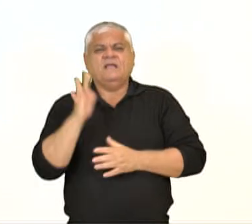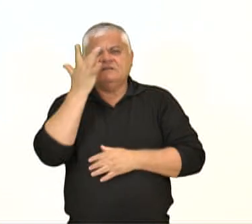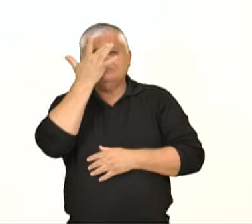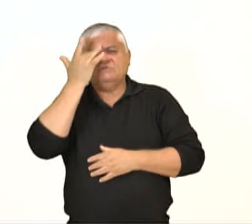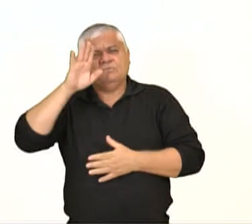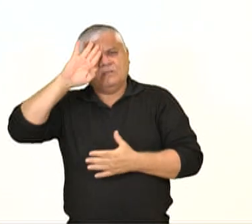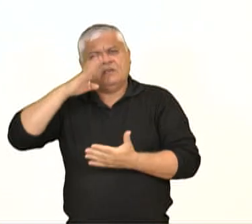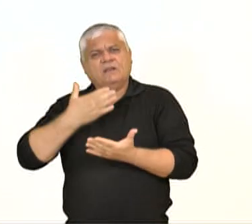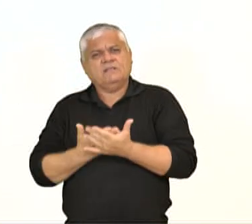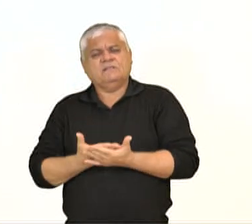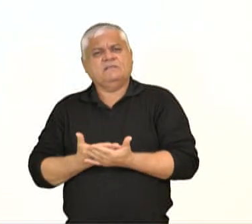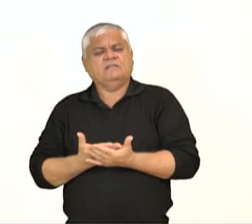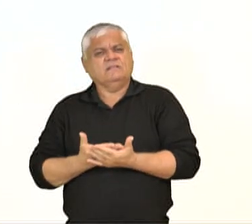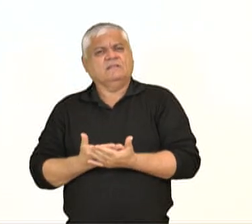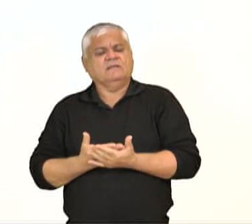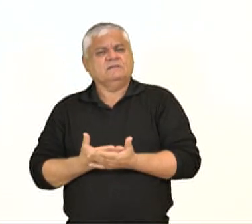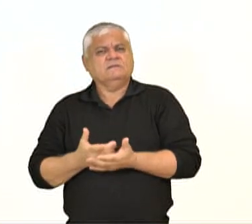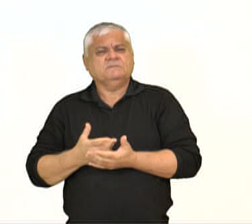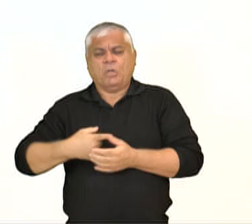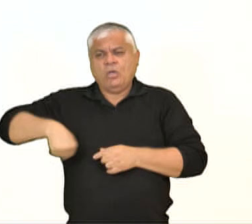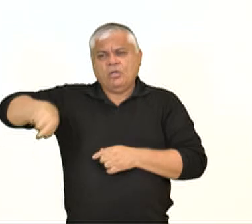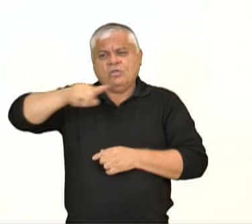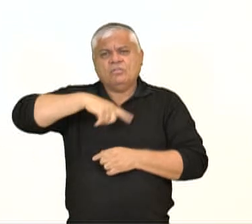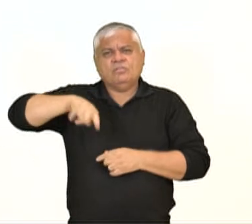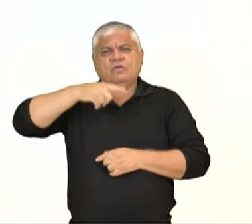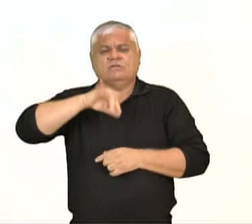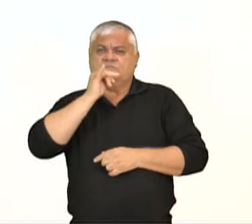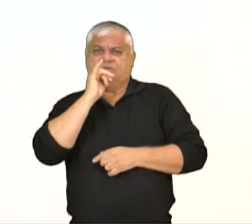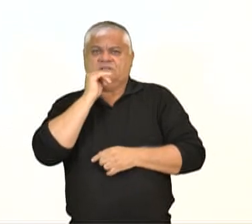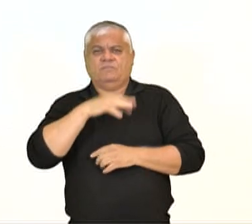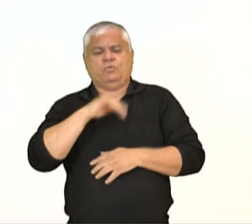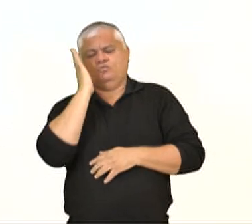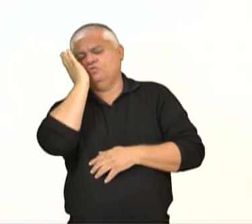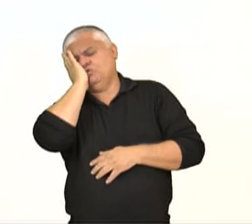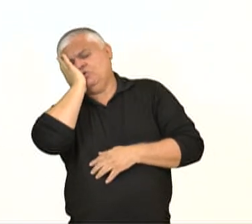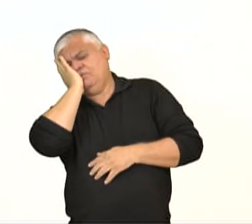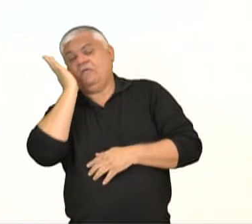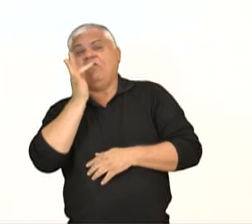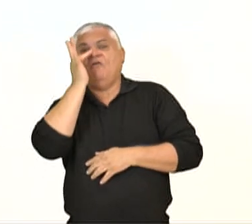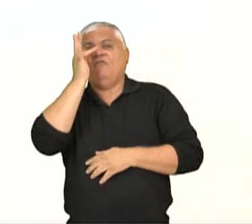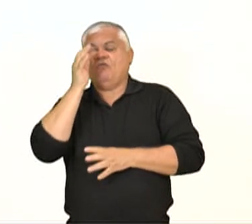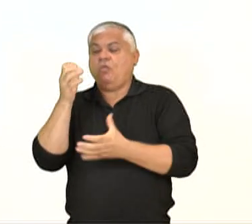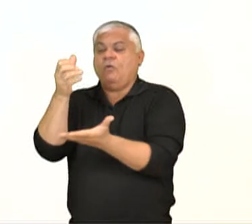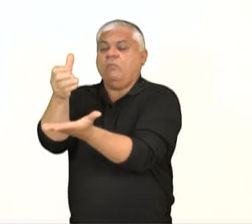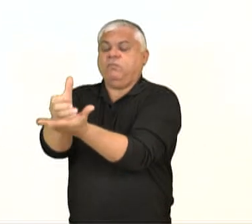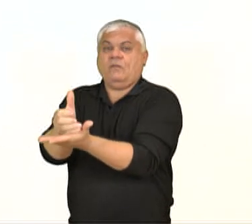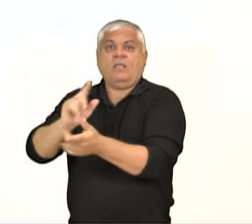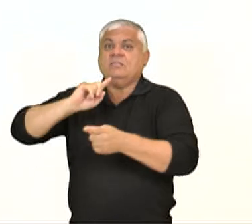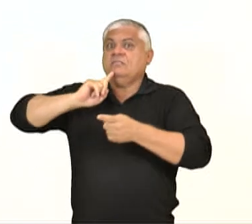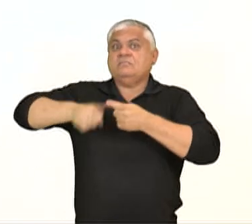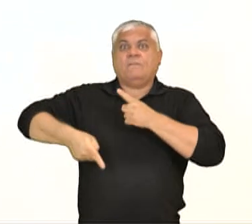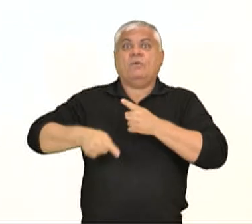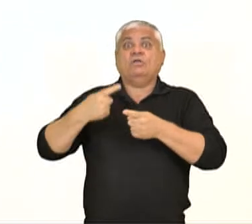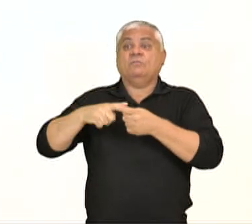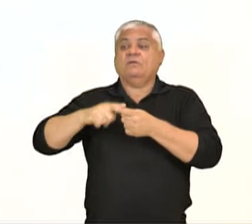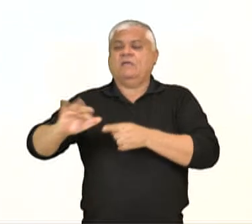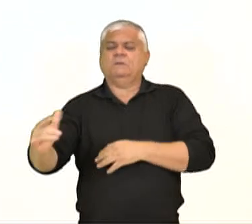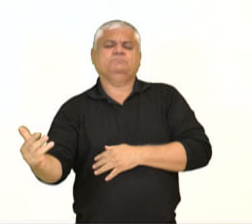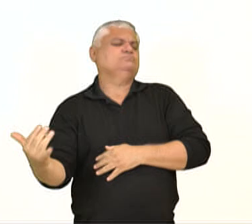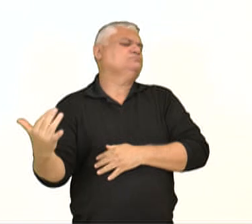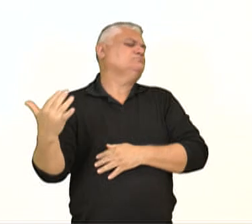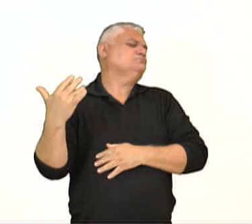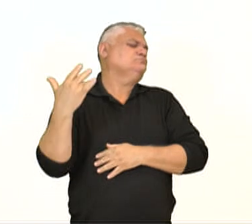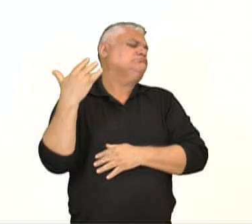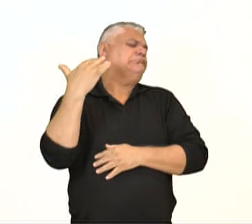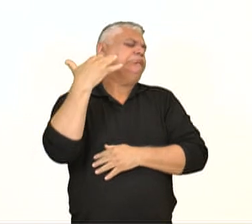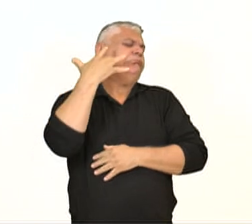que não podem, que nós não podemos dormir em quartos com plantas, pois elas liberam um gás à noite que nos faria